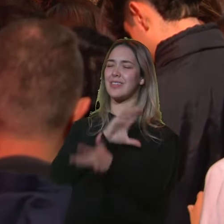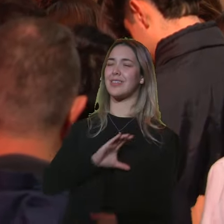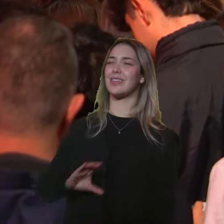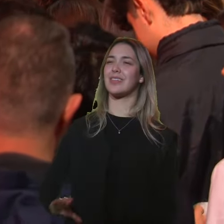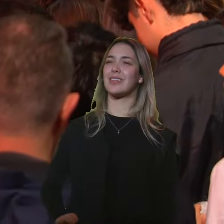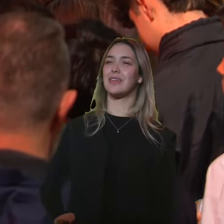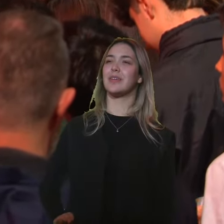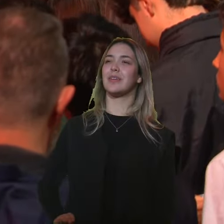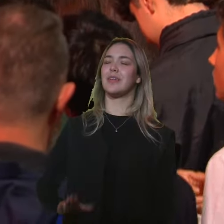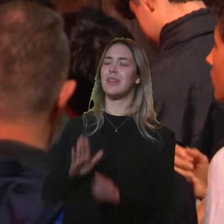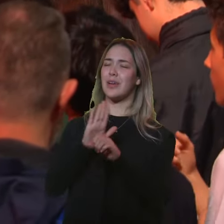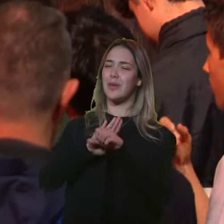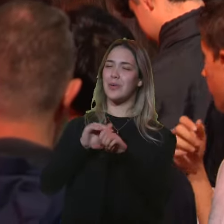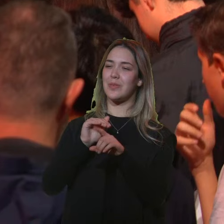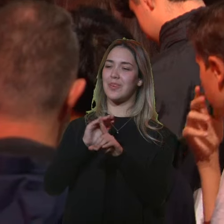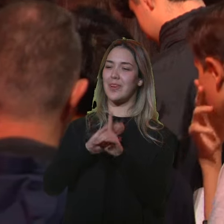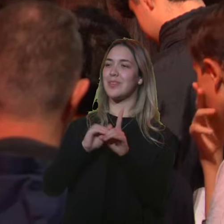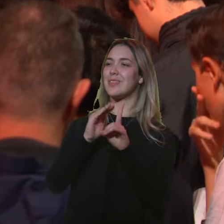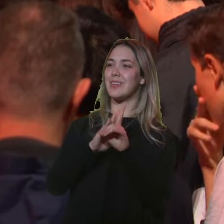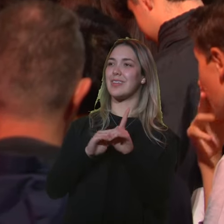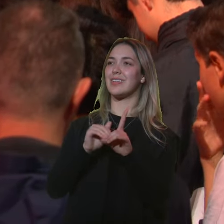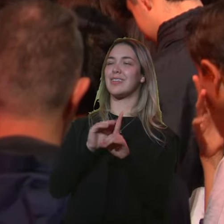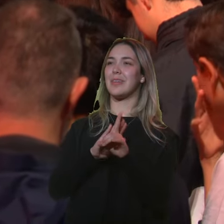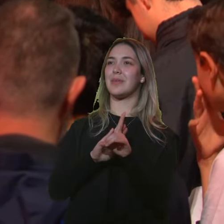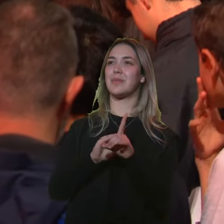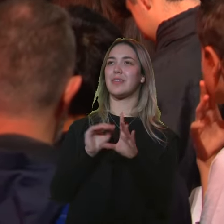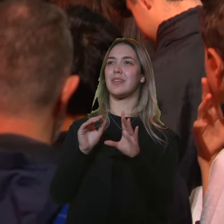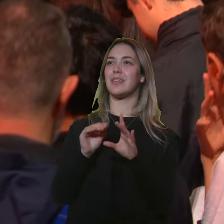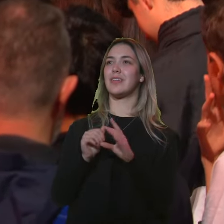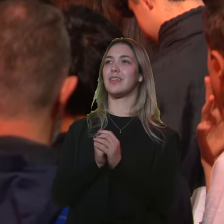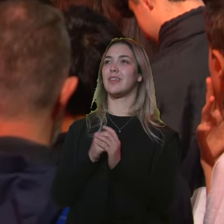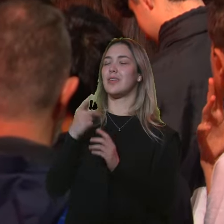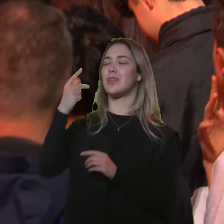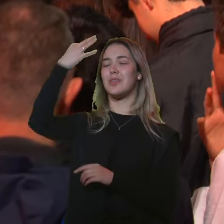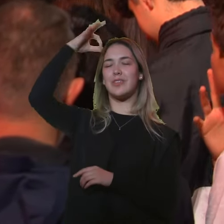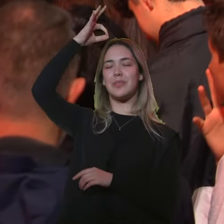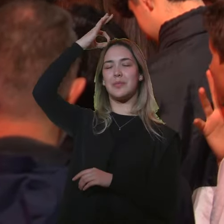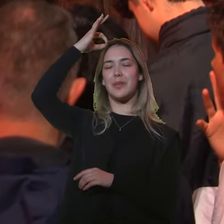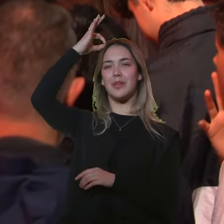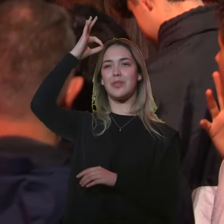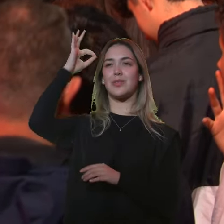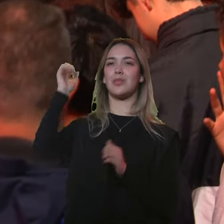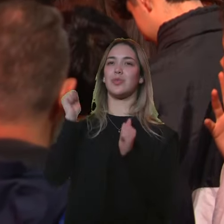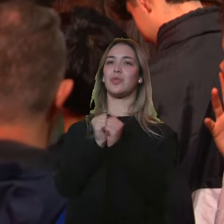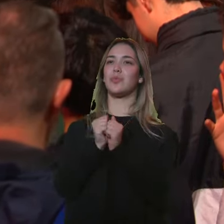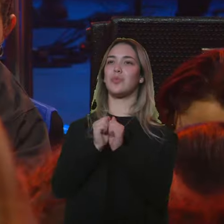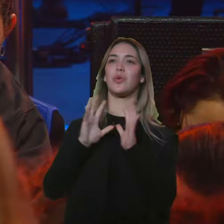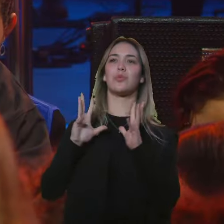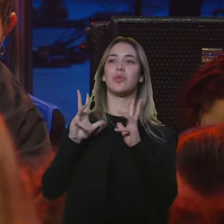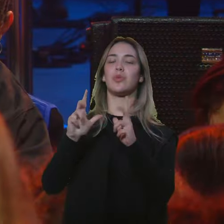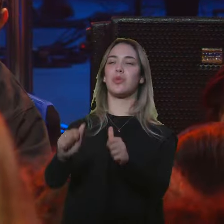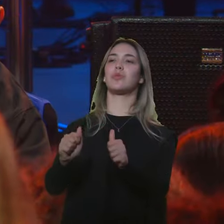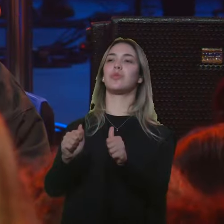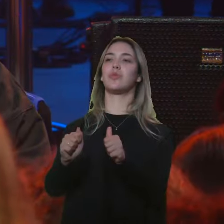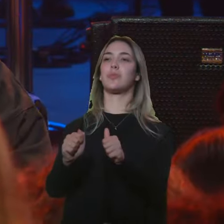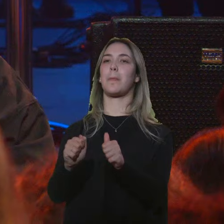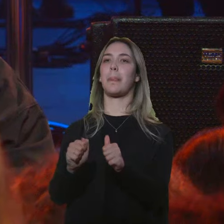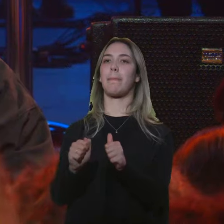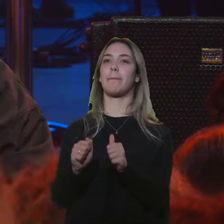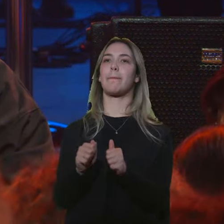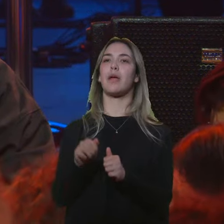meninas que entregaram a vida para Jesus e com aqueles que se arrependeram dos seus pecados. Em nome de Jesus, nós entregamos todo o pensamento a